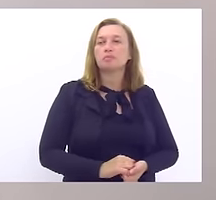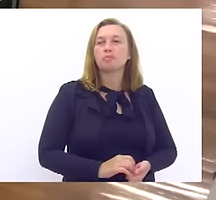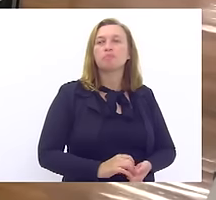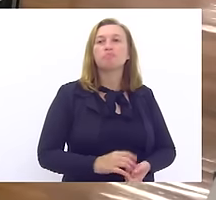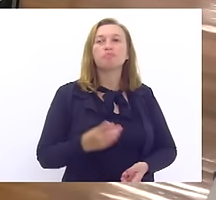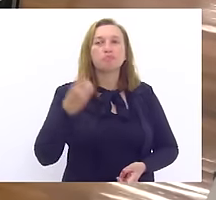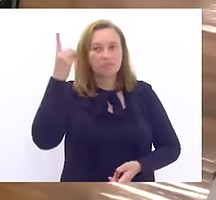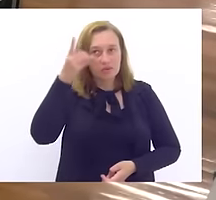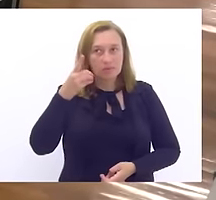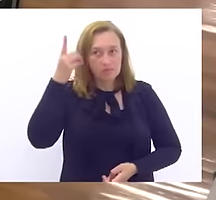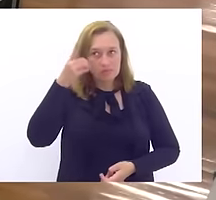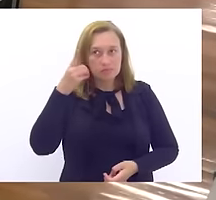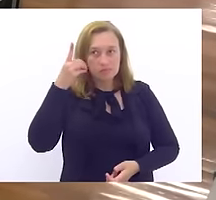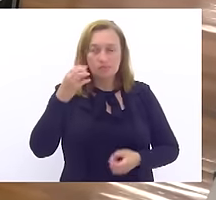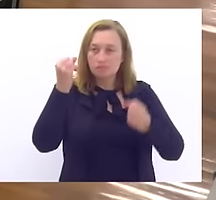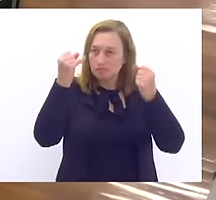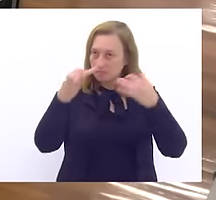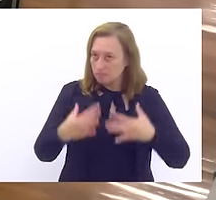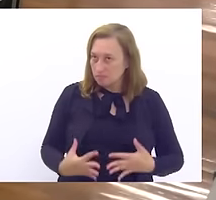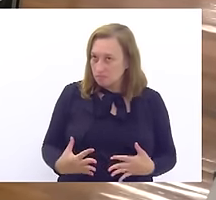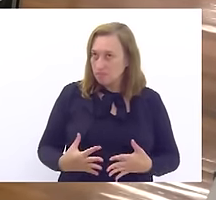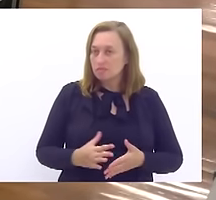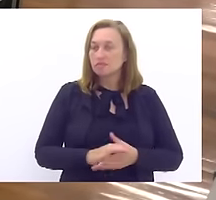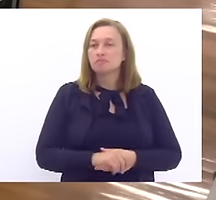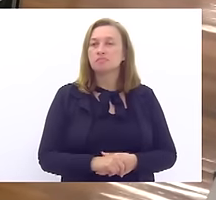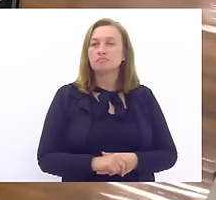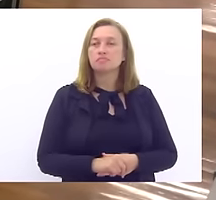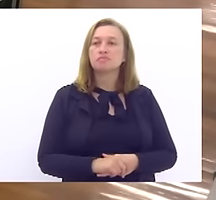Deputado só a título de esclarecimento